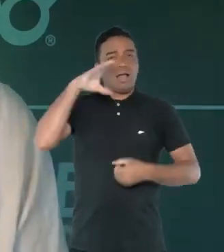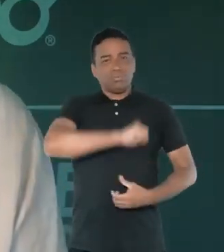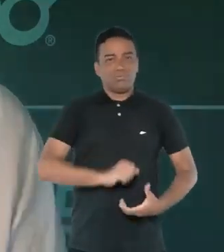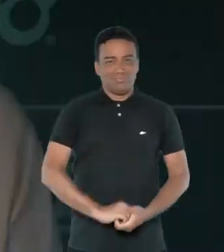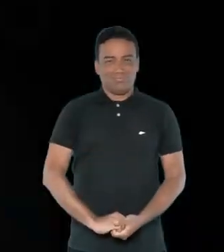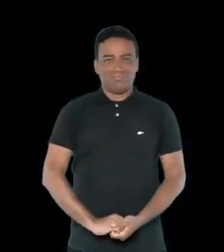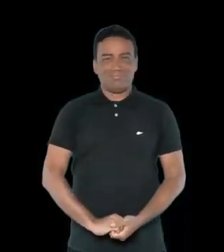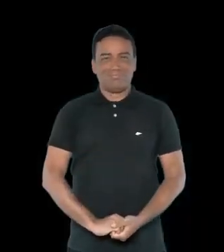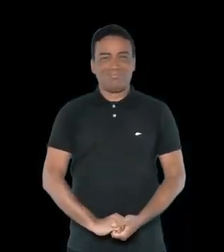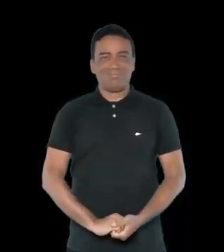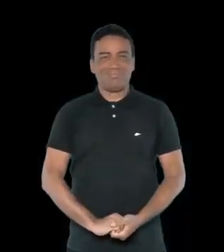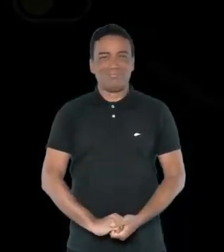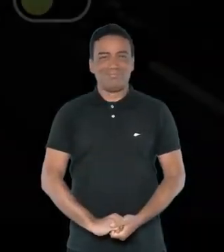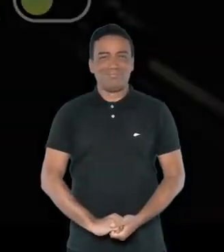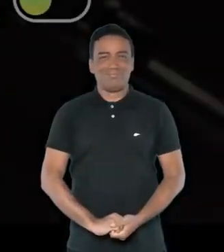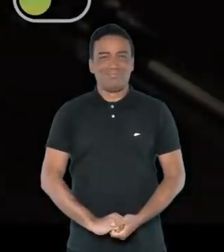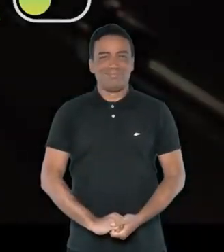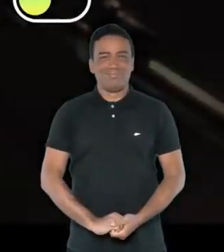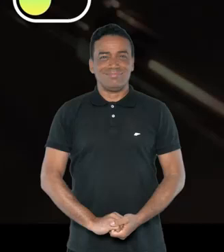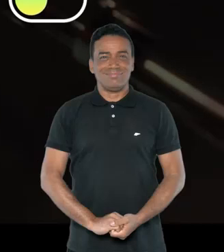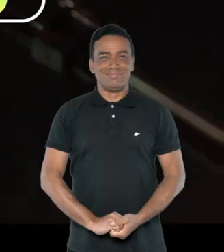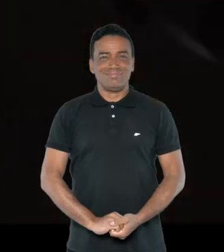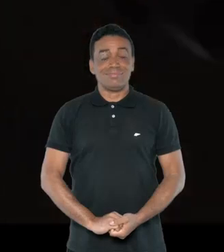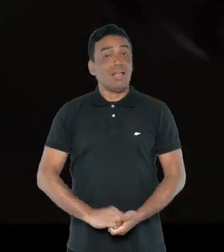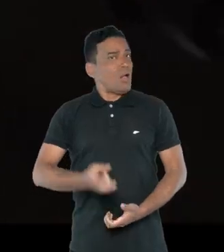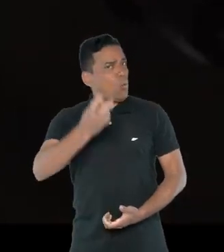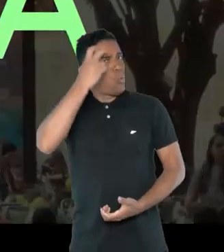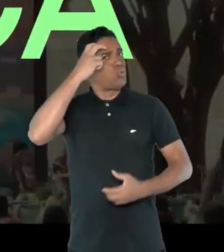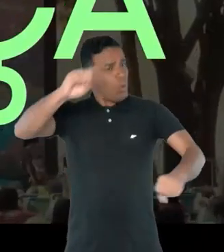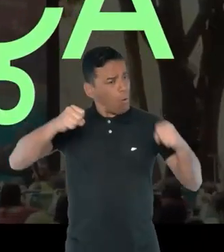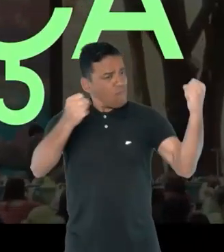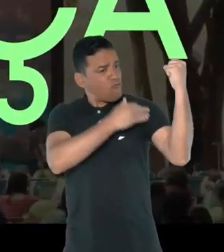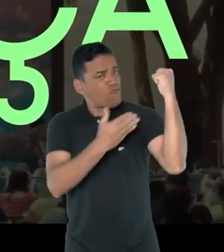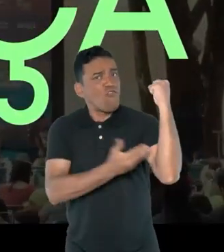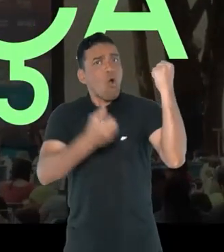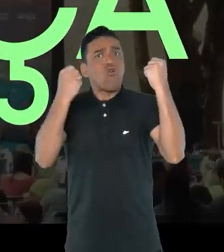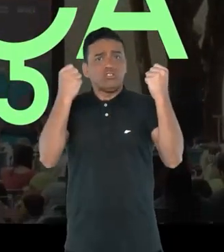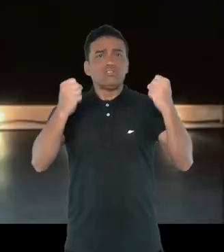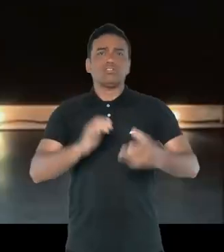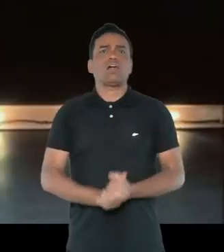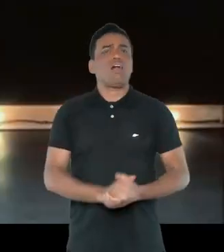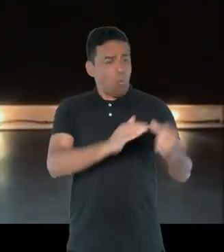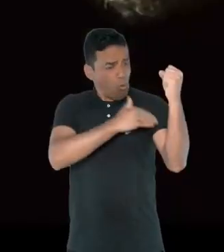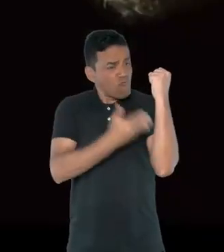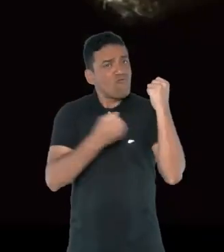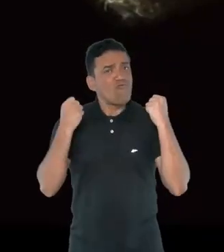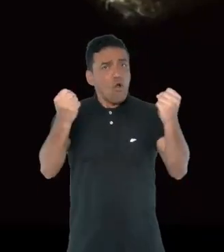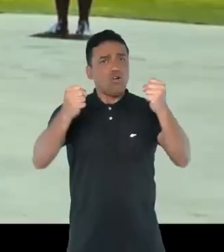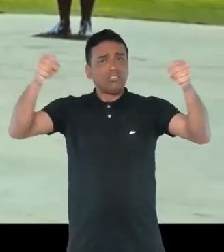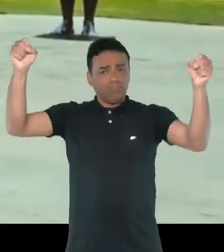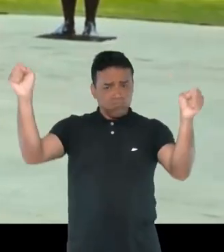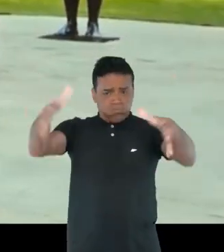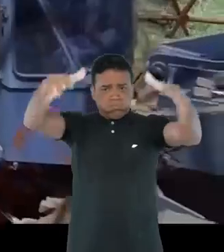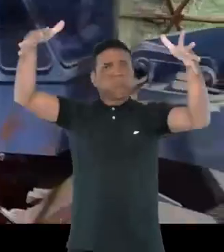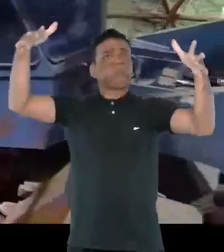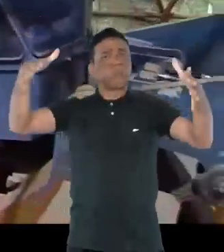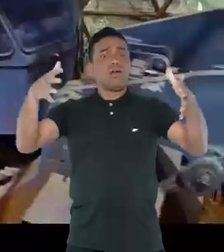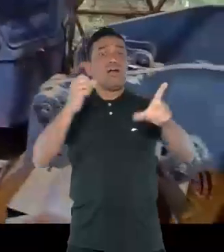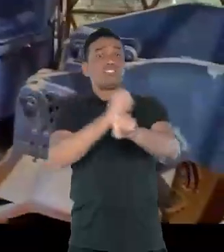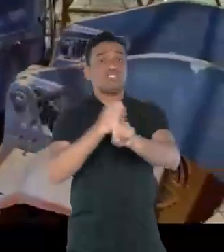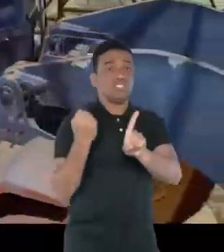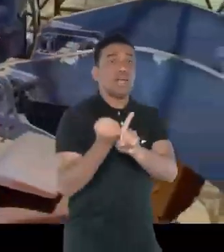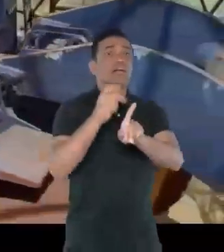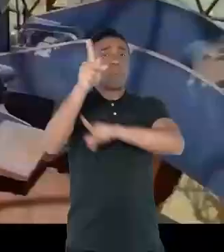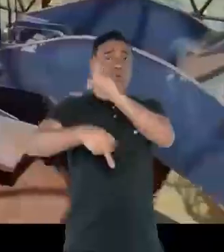conversa. Hamilton dos Santos. O vídeo institucional da CEMIG, patrocinadora do evento,